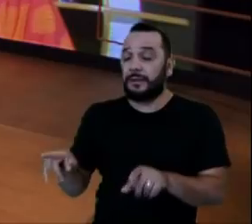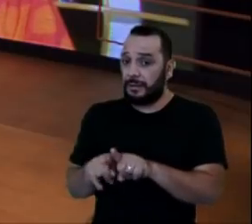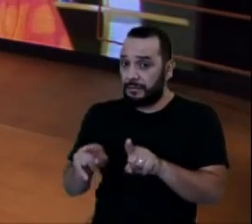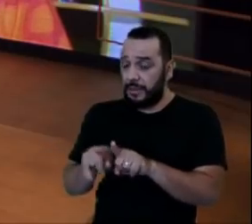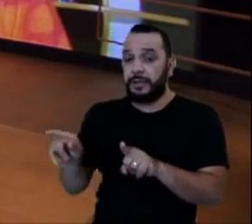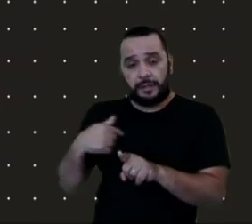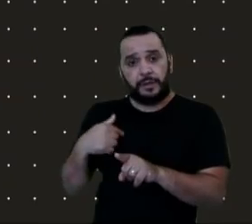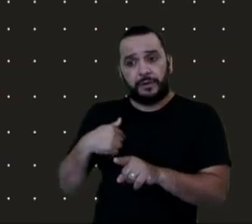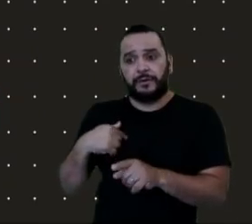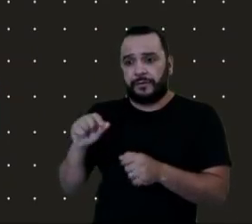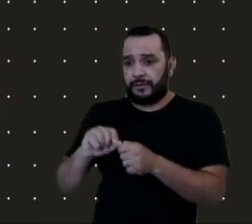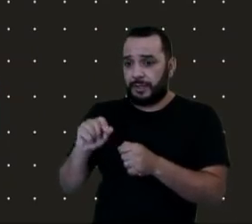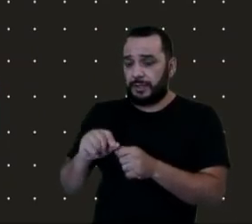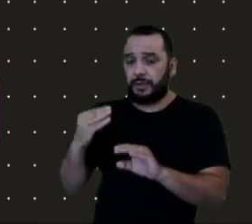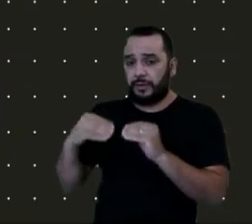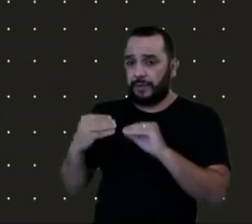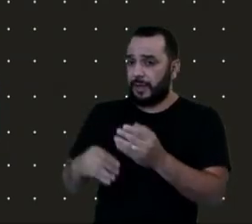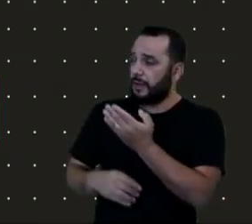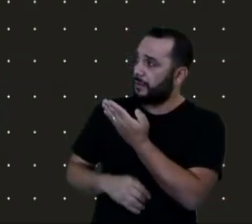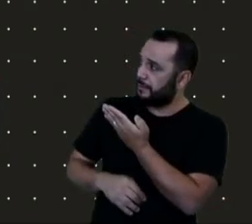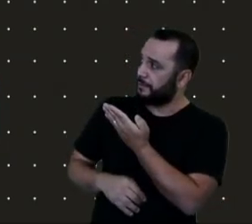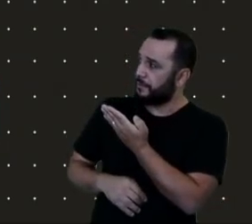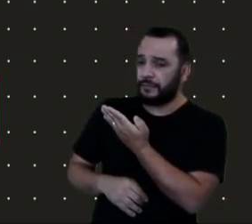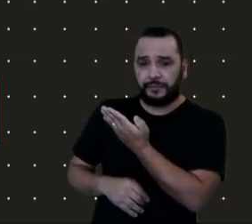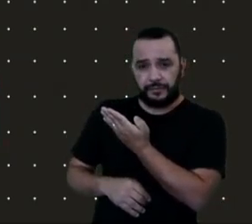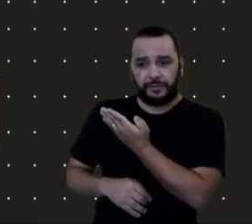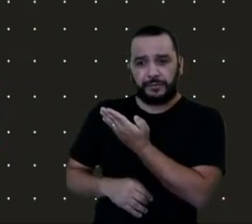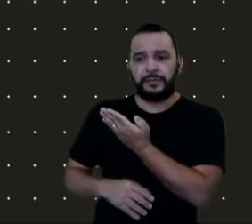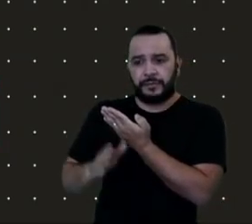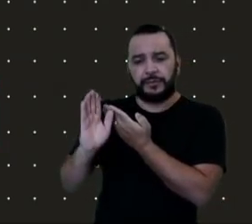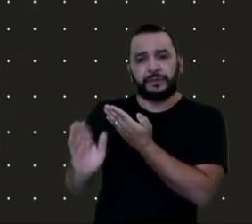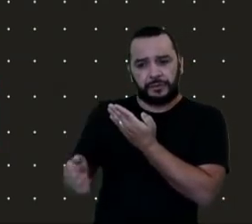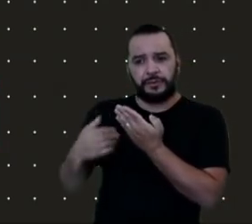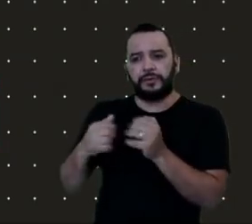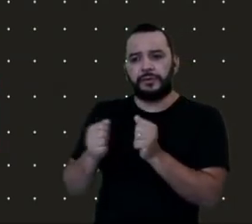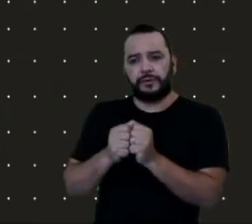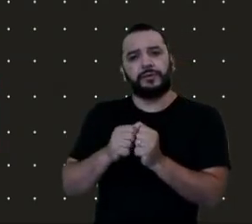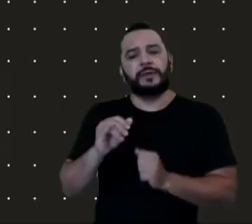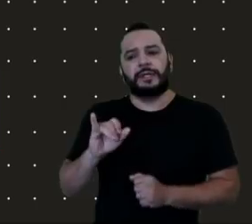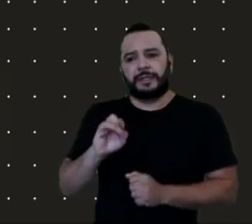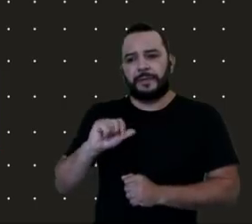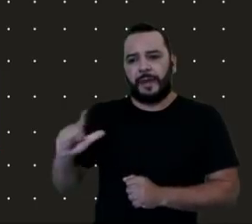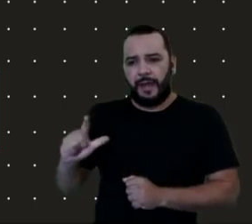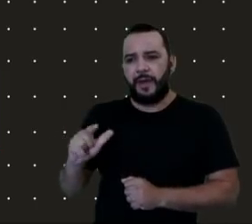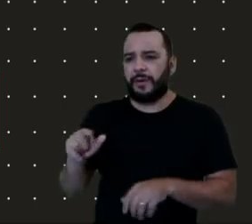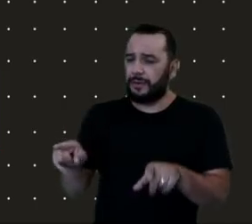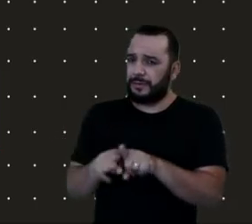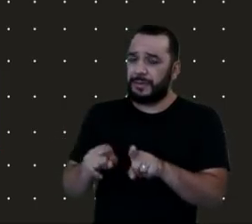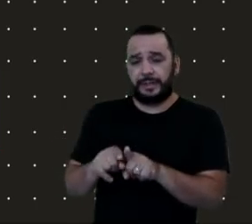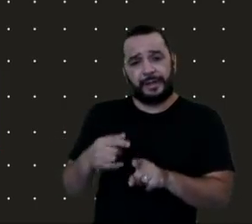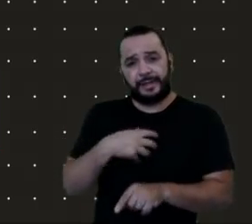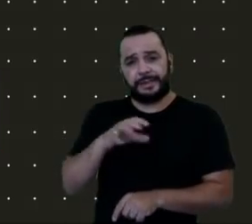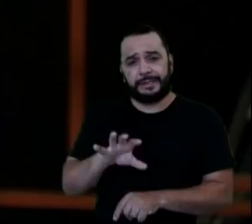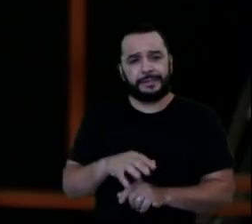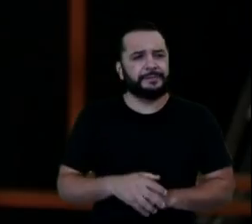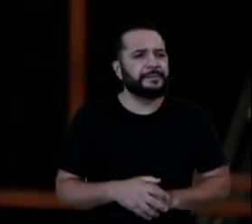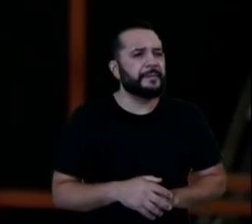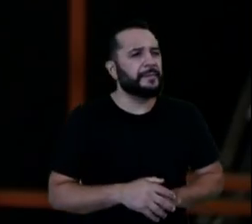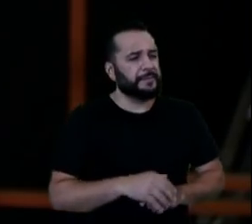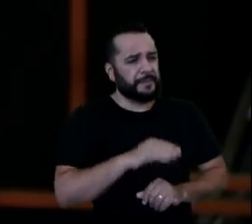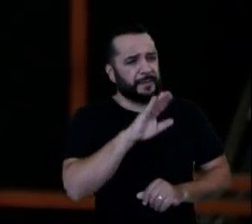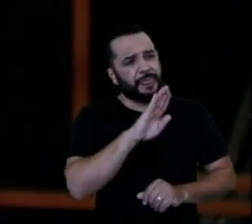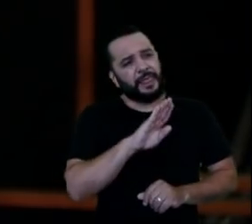tentar chegar a um equilíbrio, mas, infelizmente, Como Salvar Meu Casamento não conseguiu salvar a